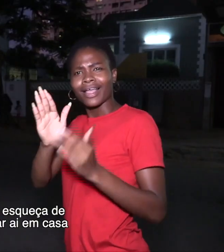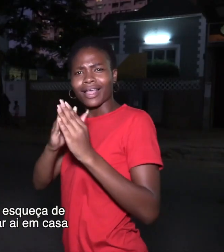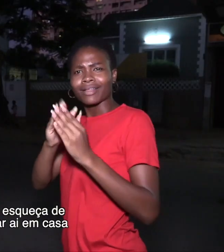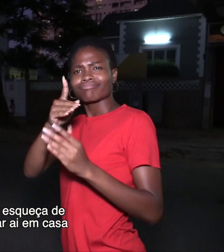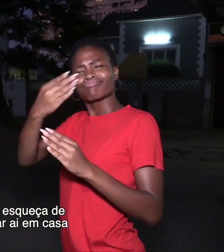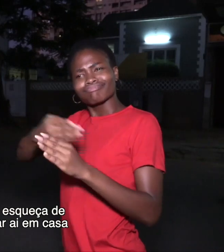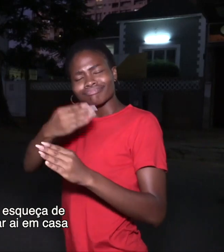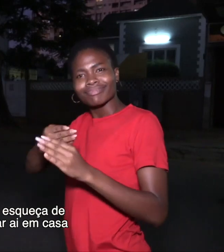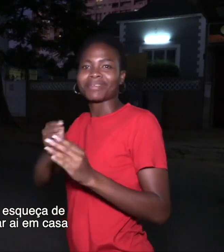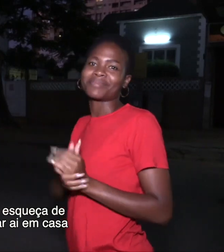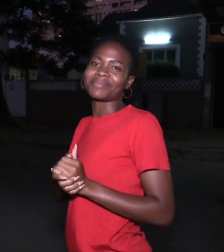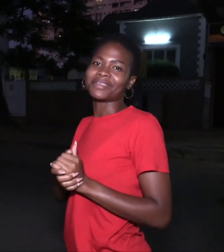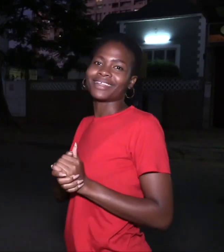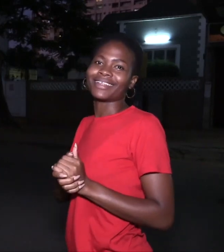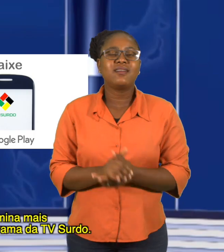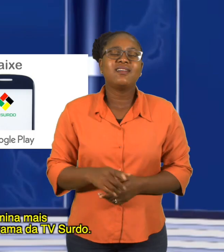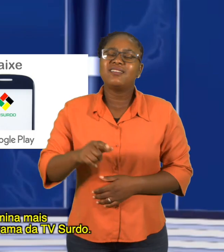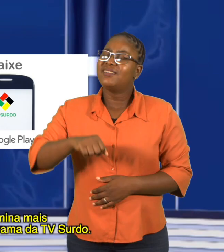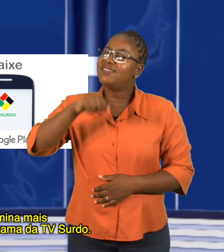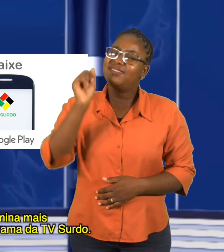Não se esqueça de exercitar aí em casa.